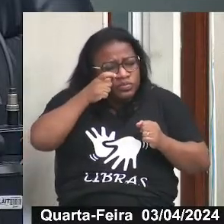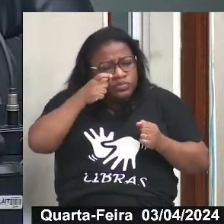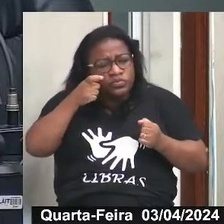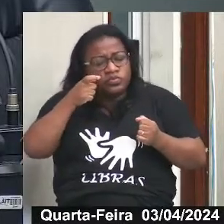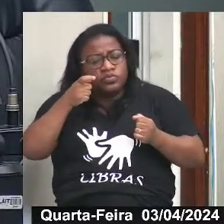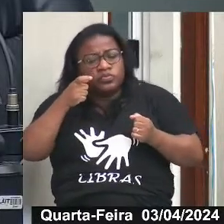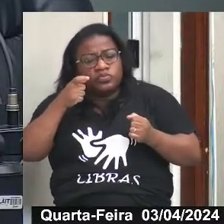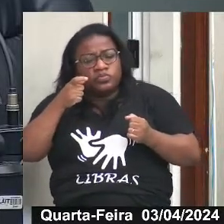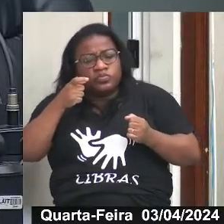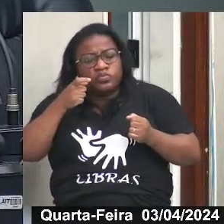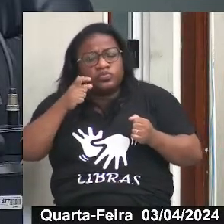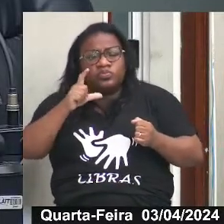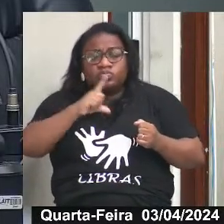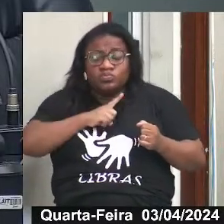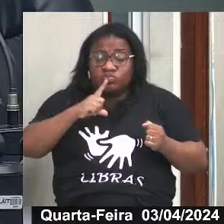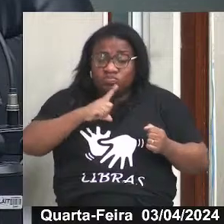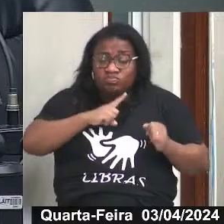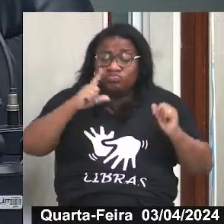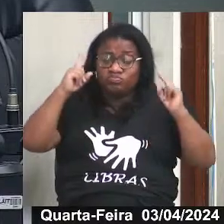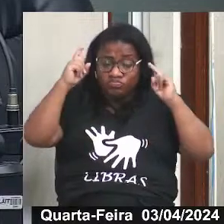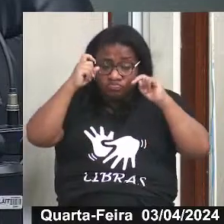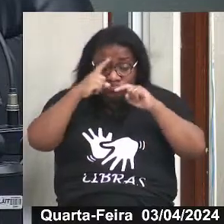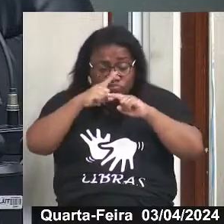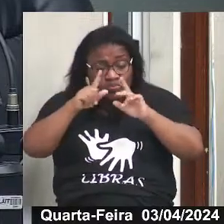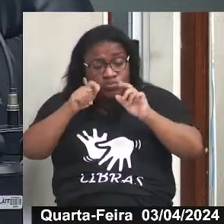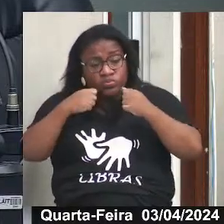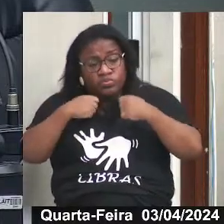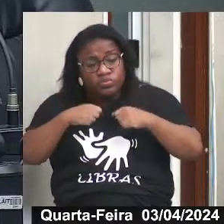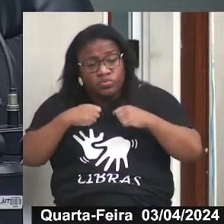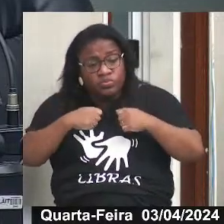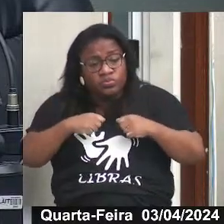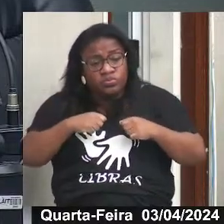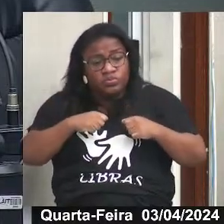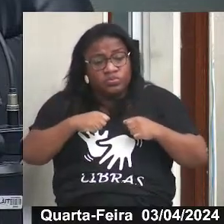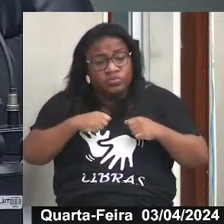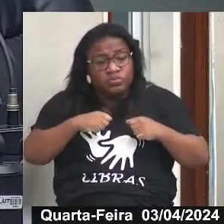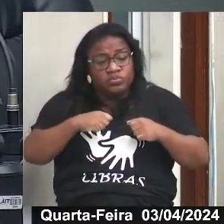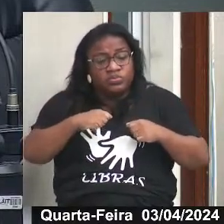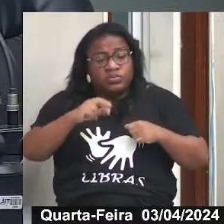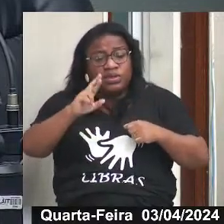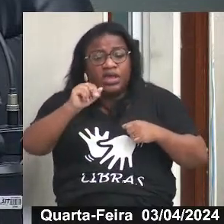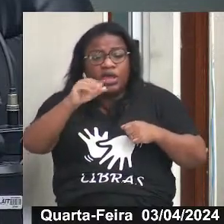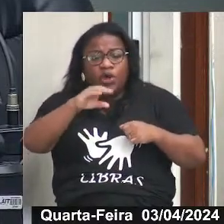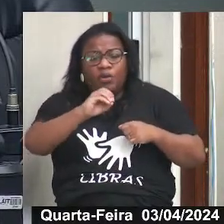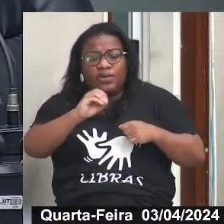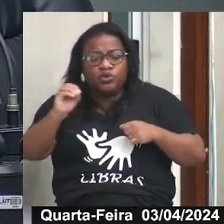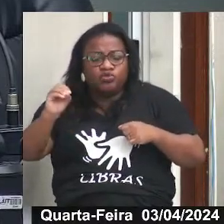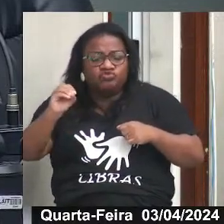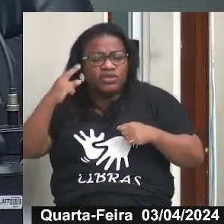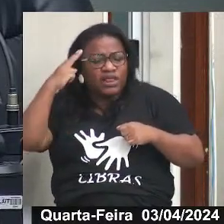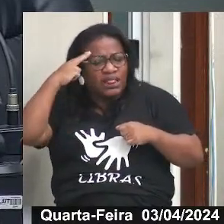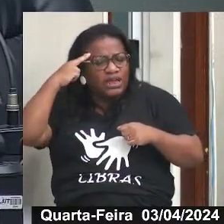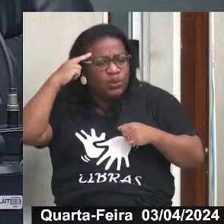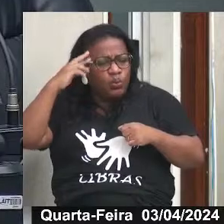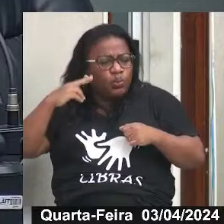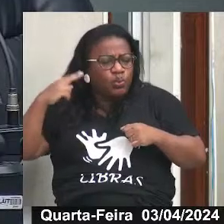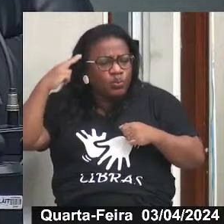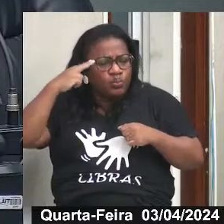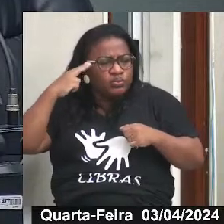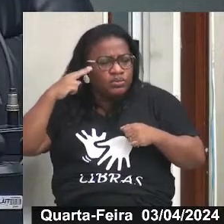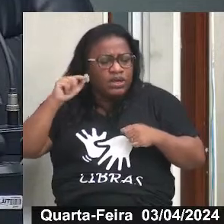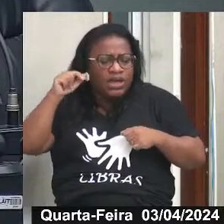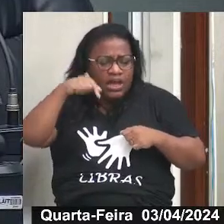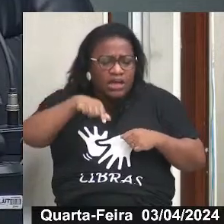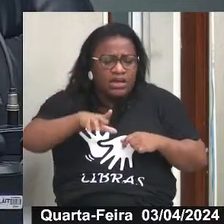eu detectei que nós temos uma grande dificuldade toda vez que necessita de reumatologista e neurologia